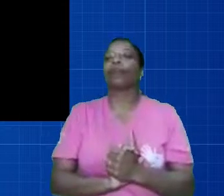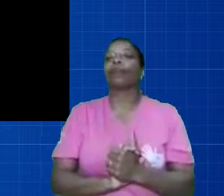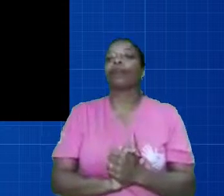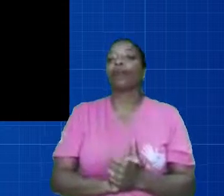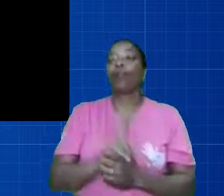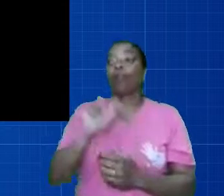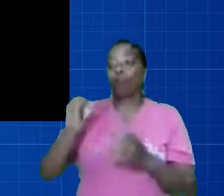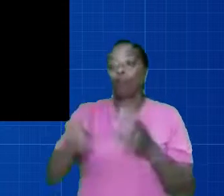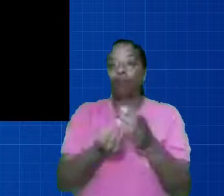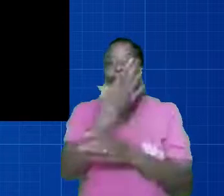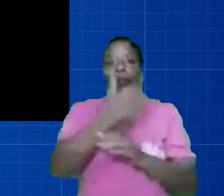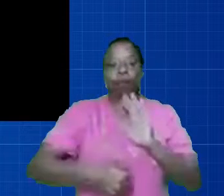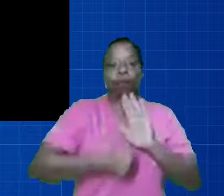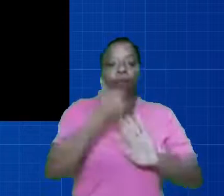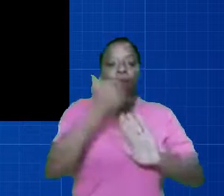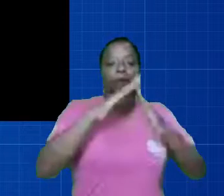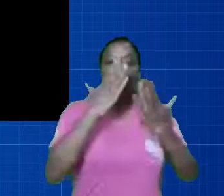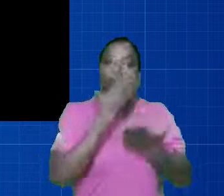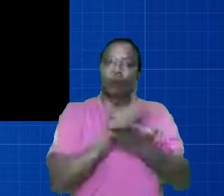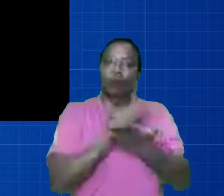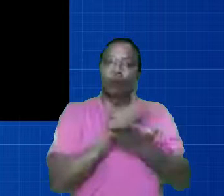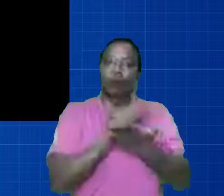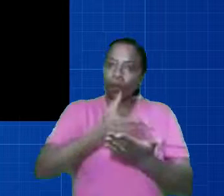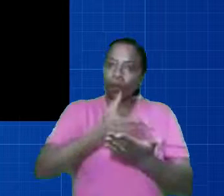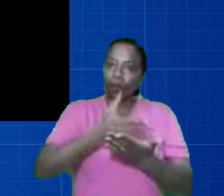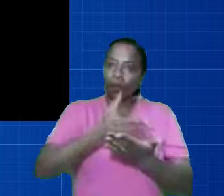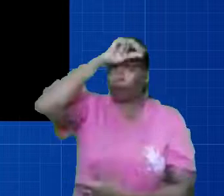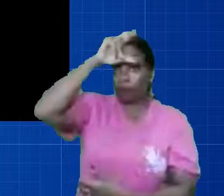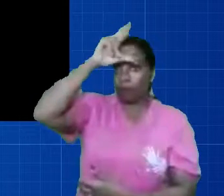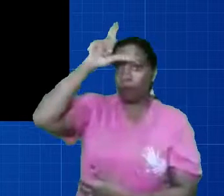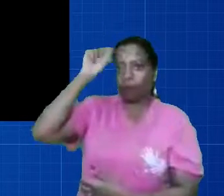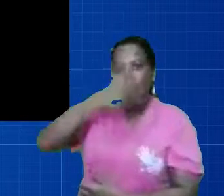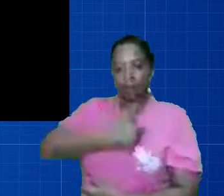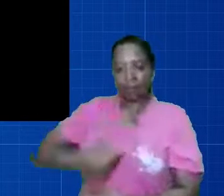municipal, construída pelo município, propriamente dito, né?